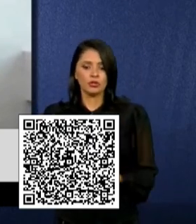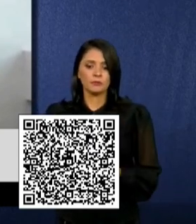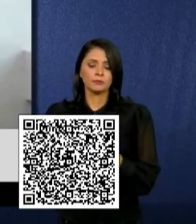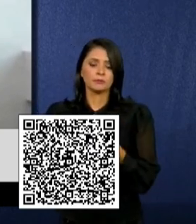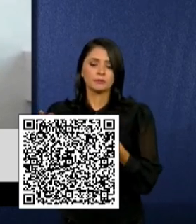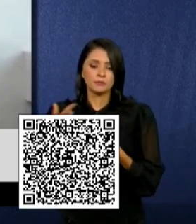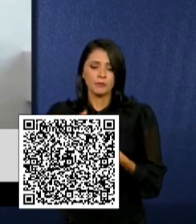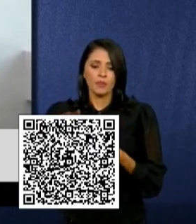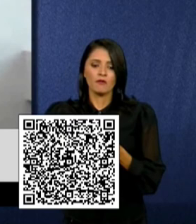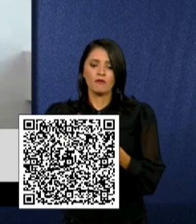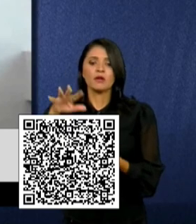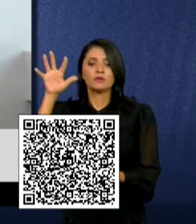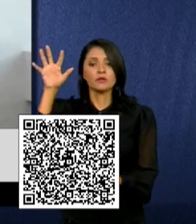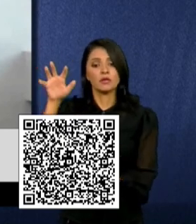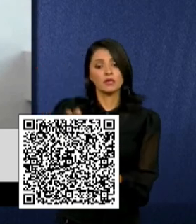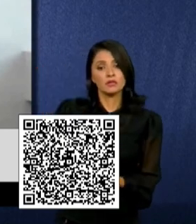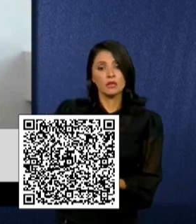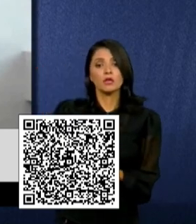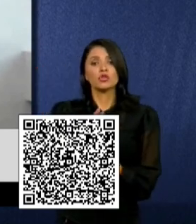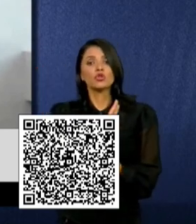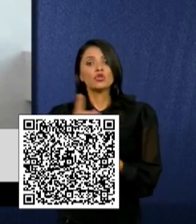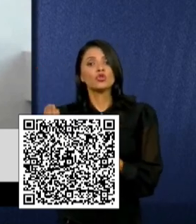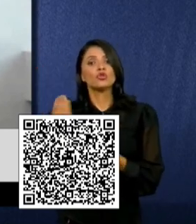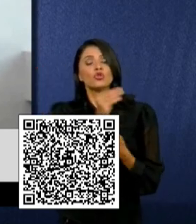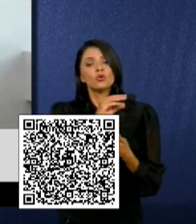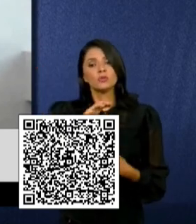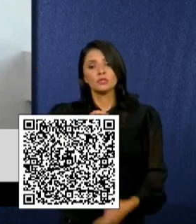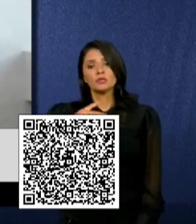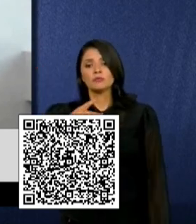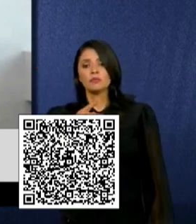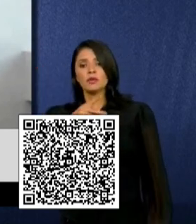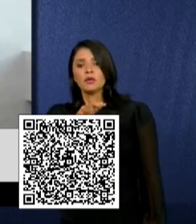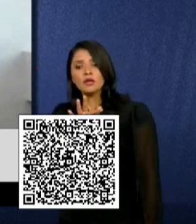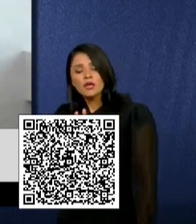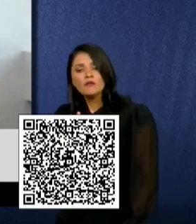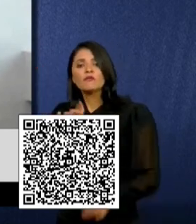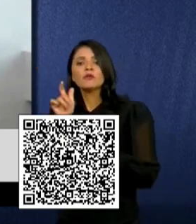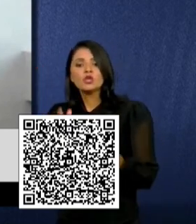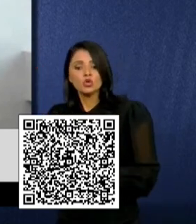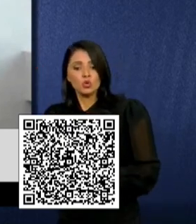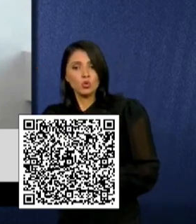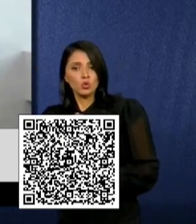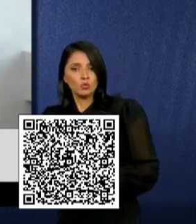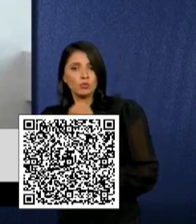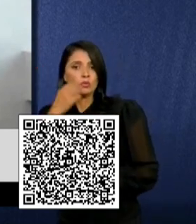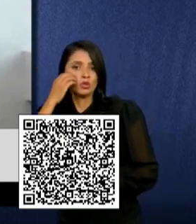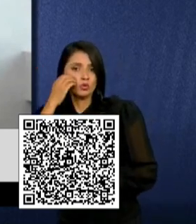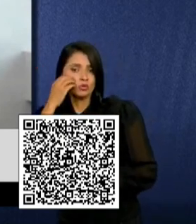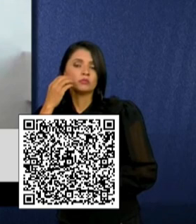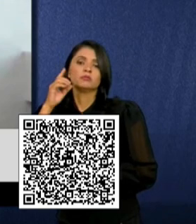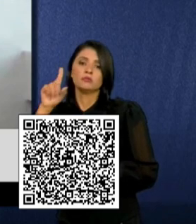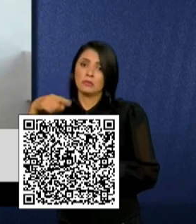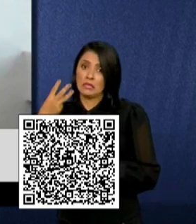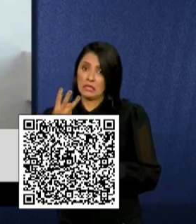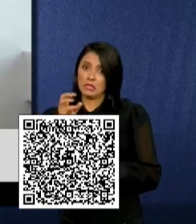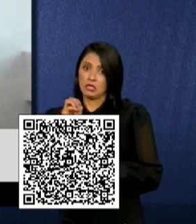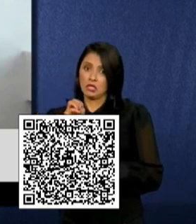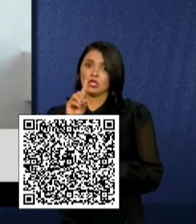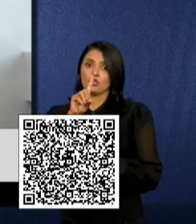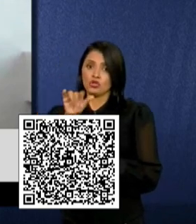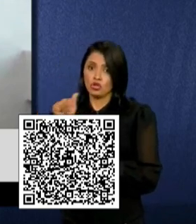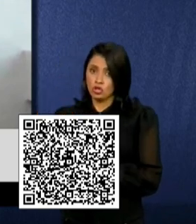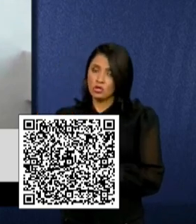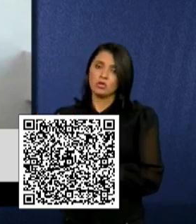namperturbe.com.br, faz o seu cadastro colocando nome, CPF e terminal, número do telefone. Após 30